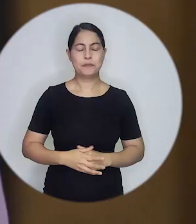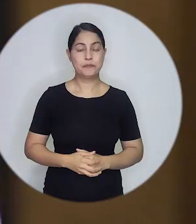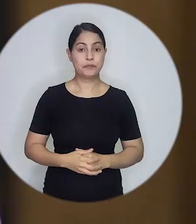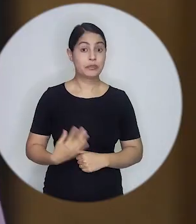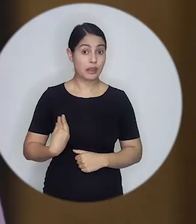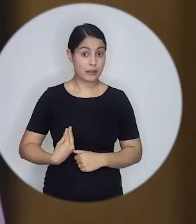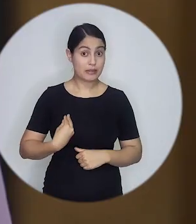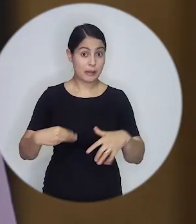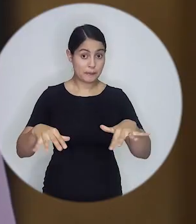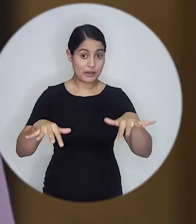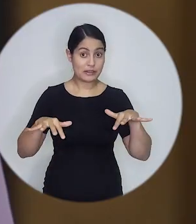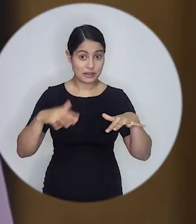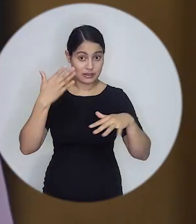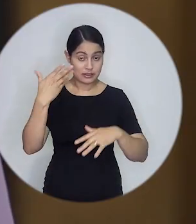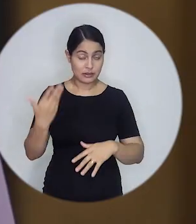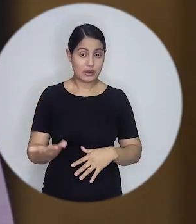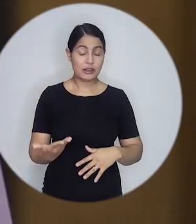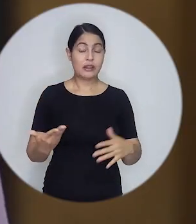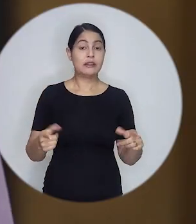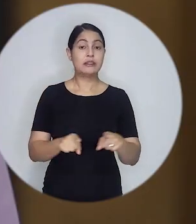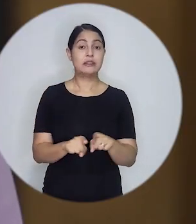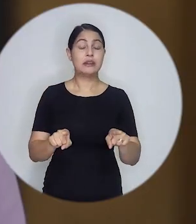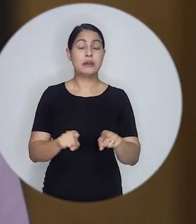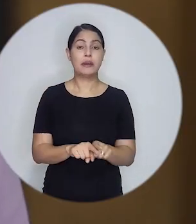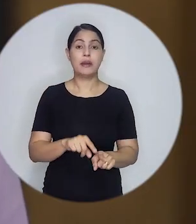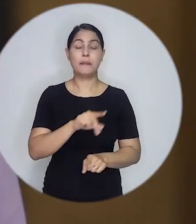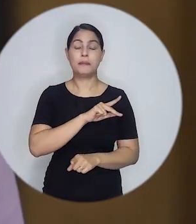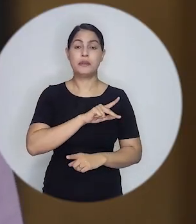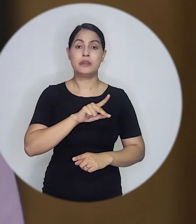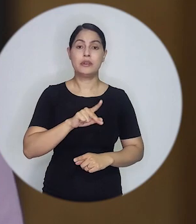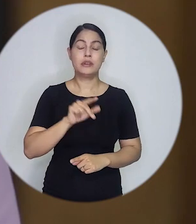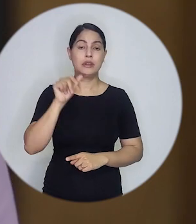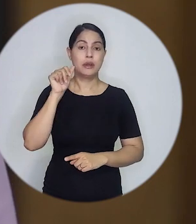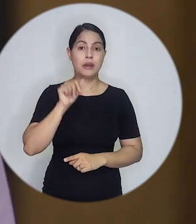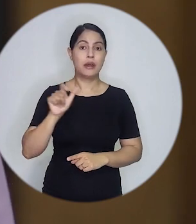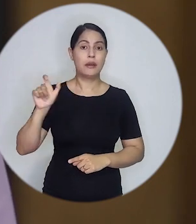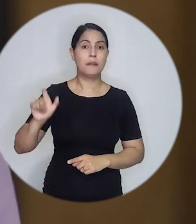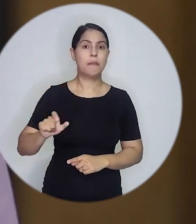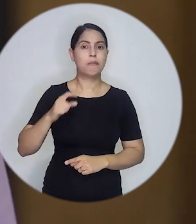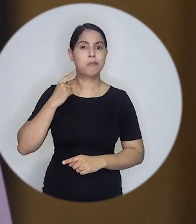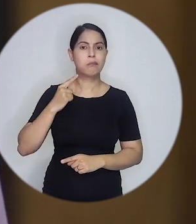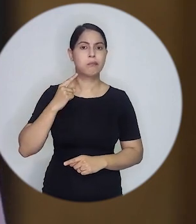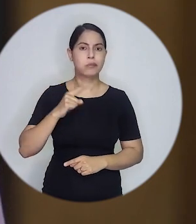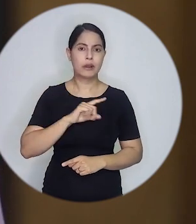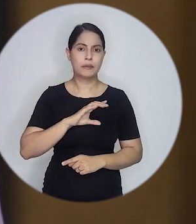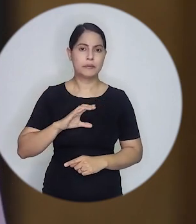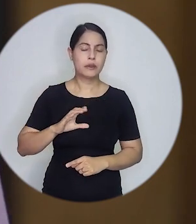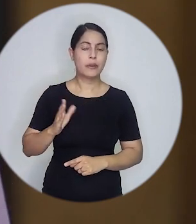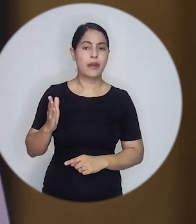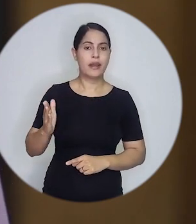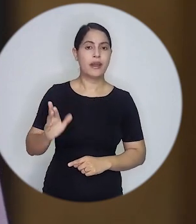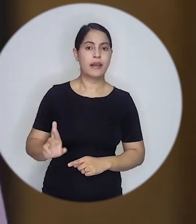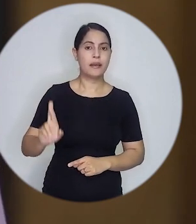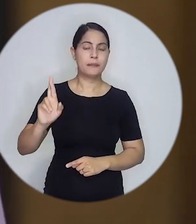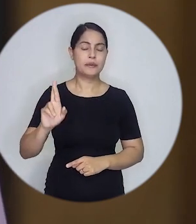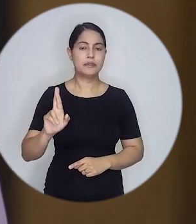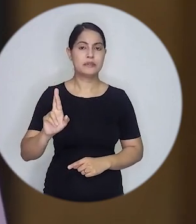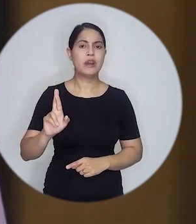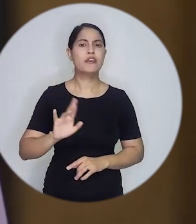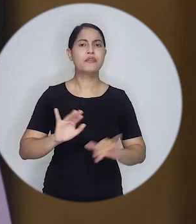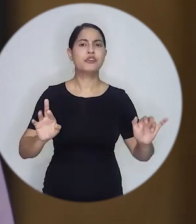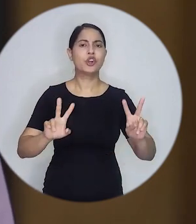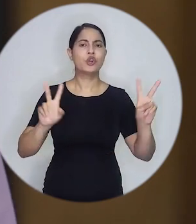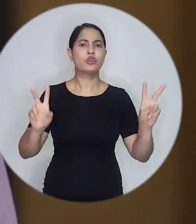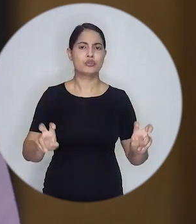Federal. Também presente na solenidade, a presidente da Comissão Nacional da Mulher Advogada falou sobre o protagonismo feminino